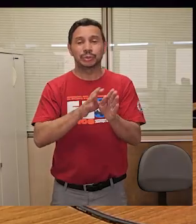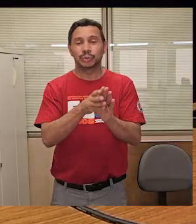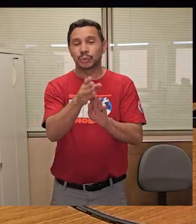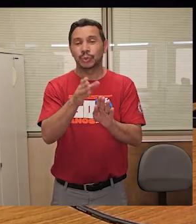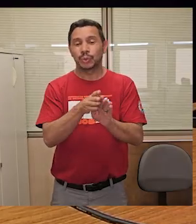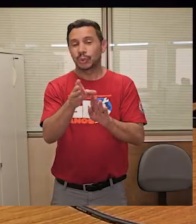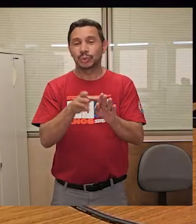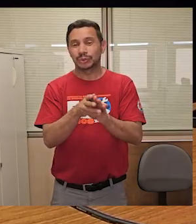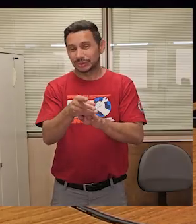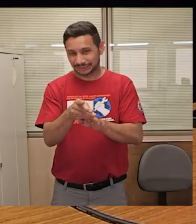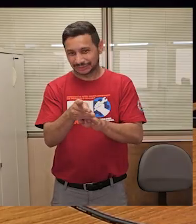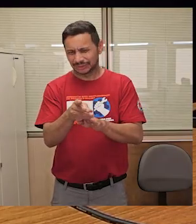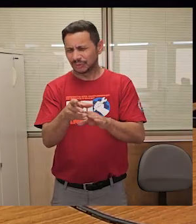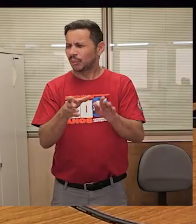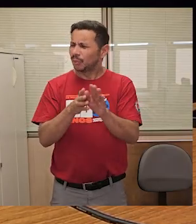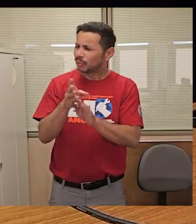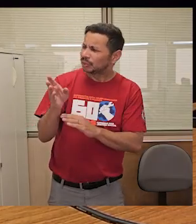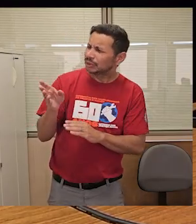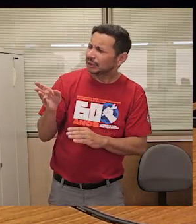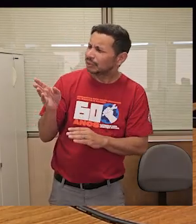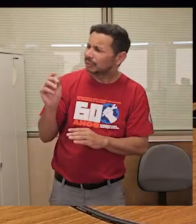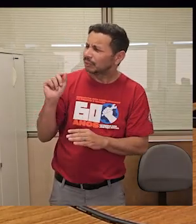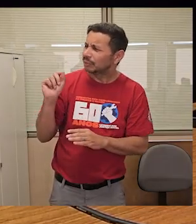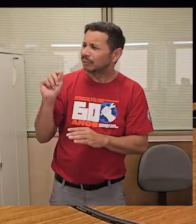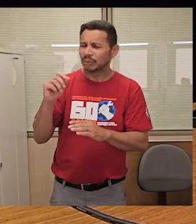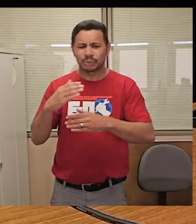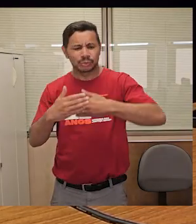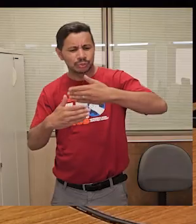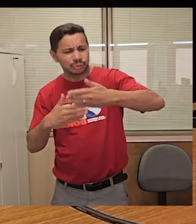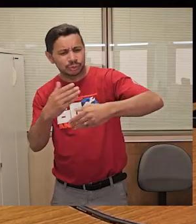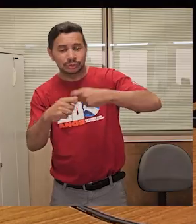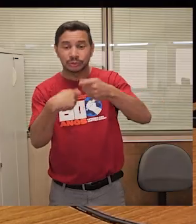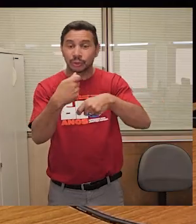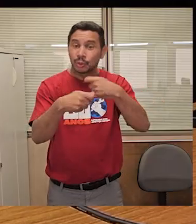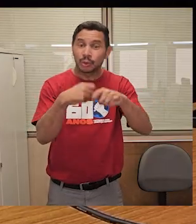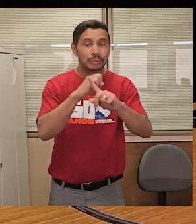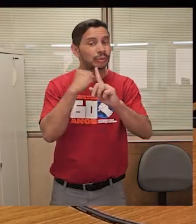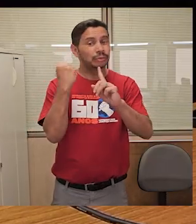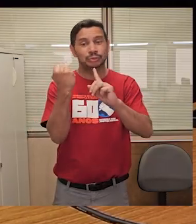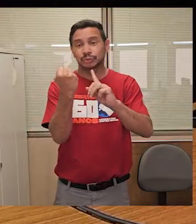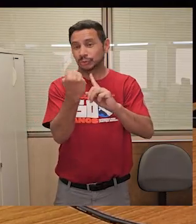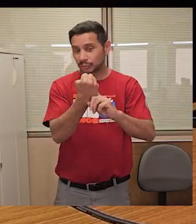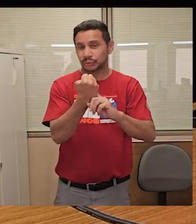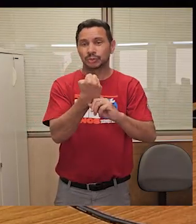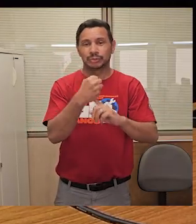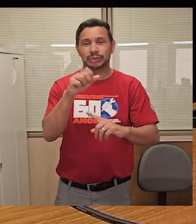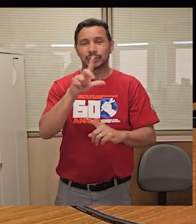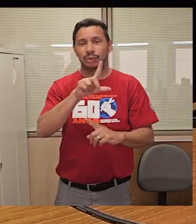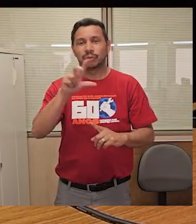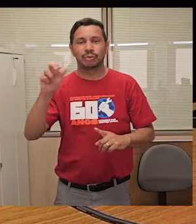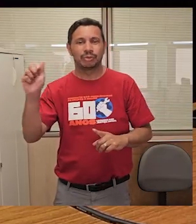o conselhão lá que a gente chama, né? O Conselho de Desenvolvimento Econômico e Social, montado pelo companheiro